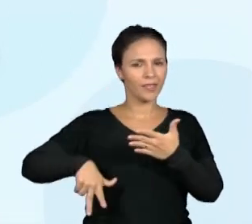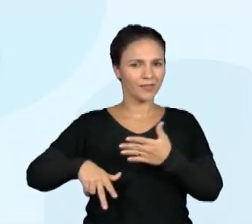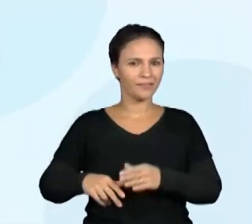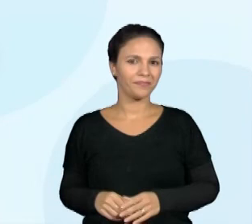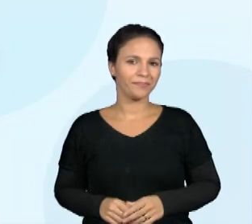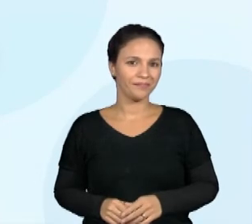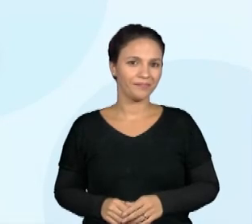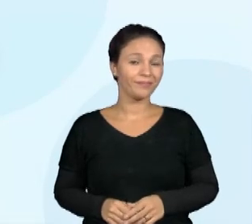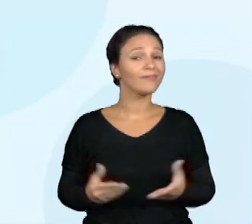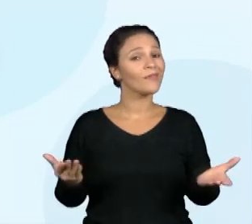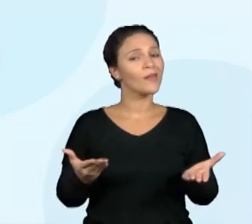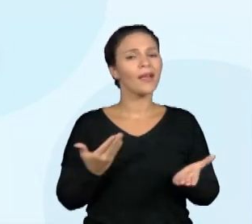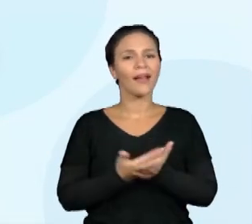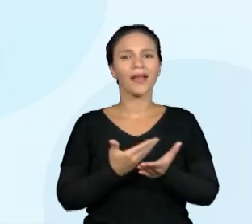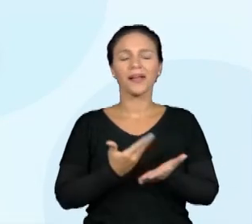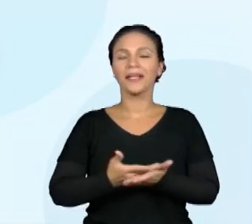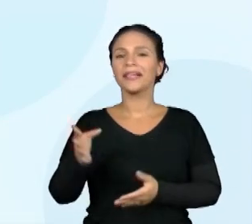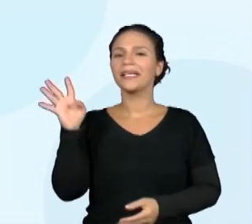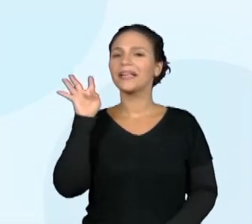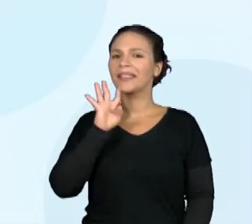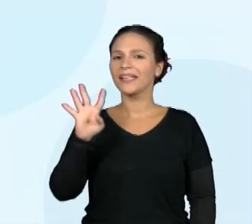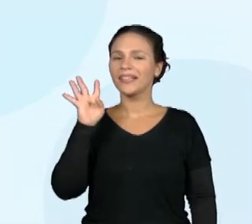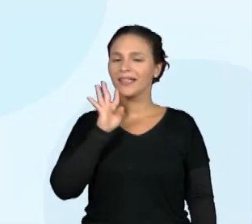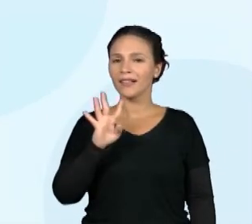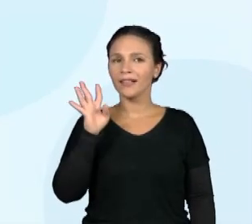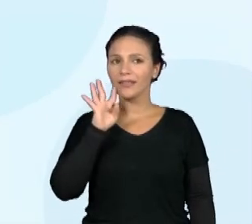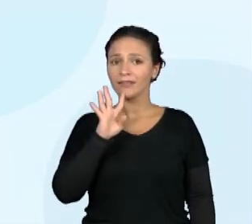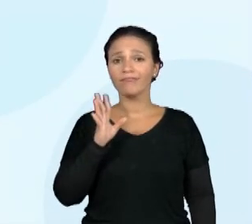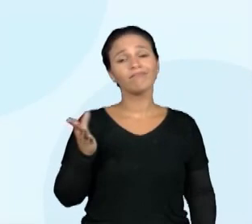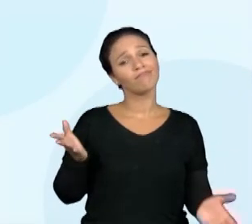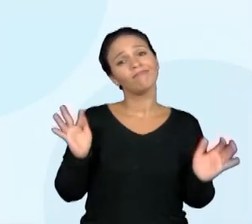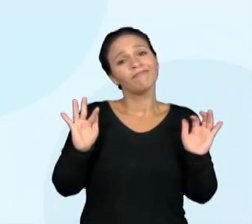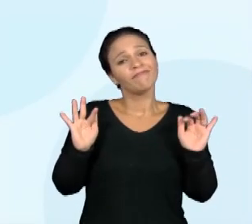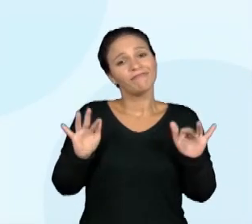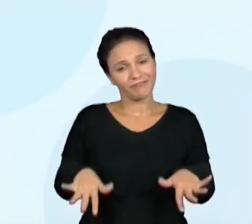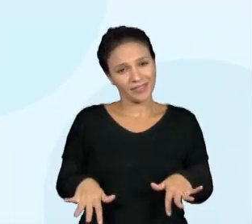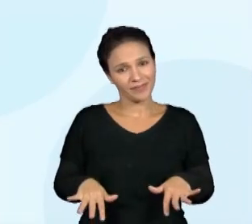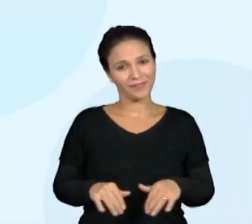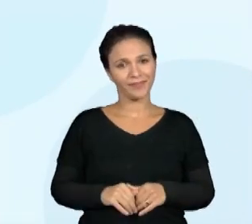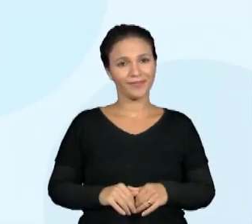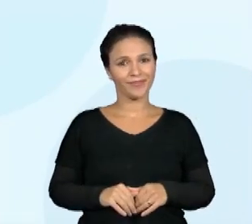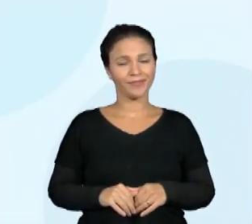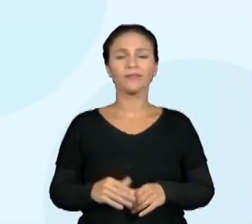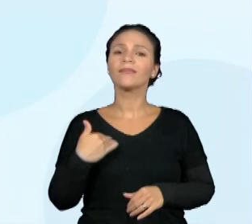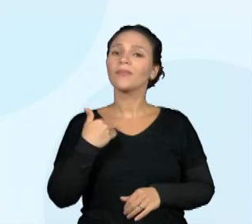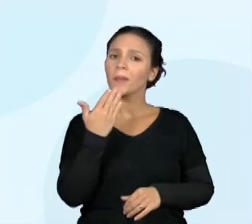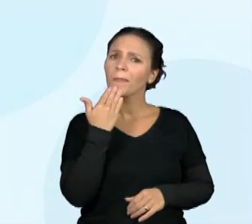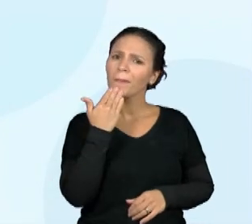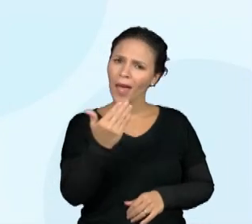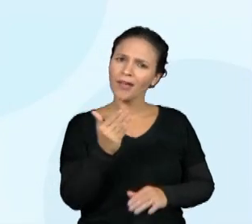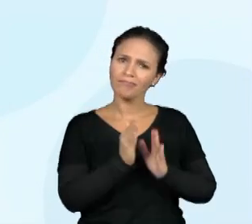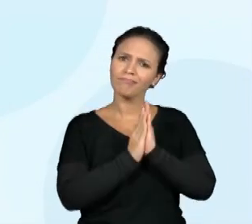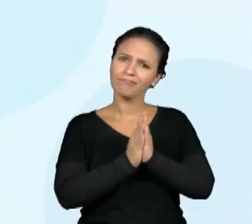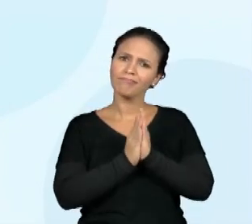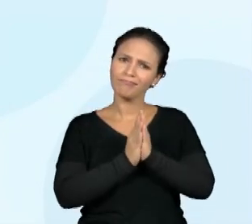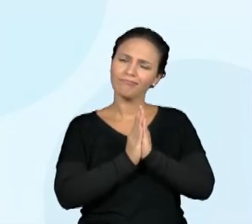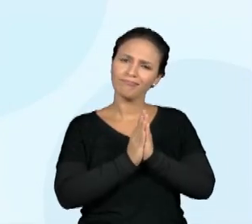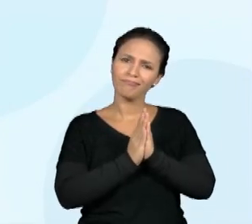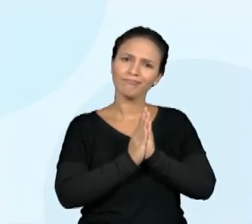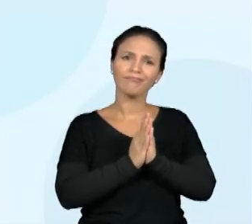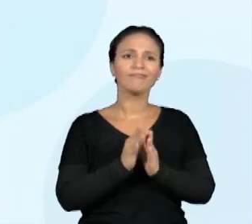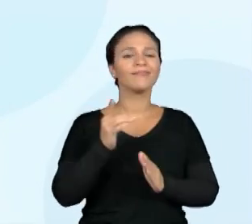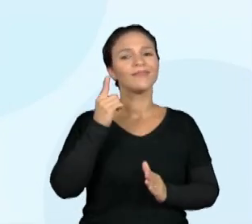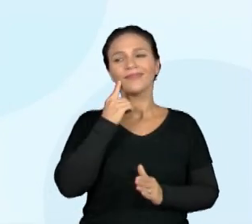adição. Nossa aula foi muito legal e já vai ficando por aqui. Eu só peço para vocês darem uma